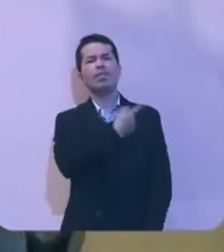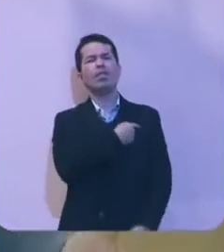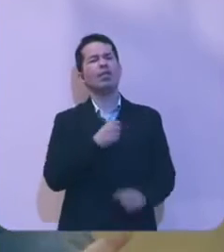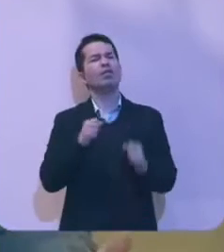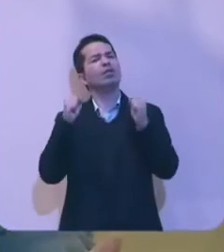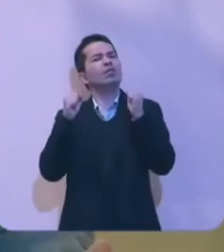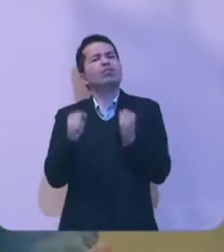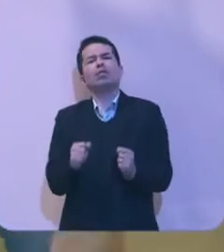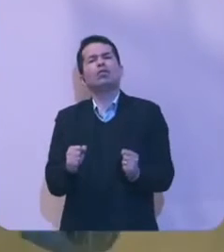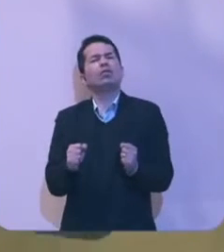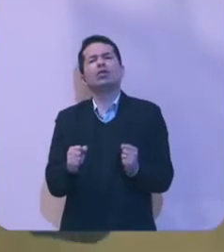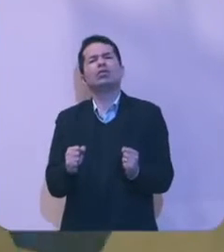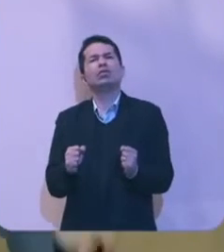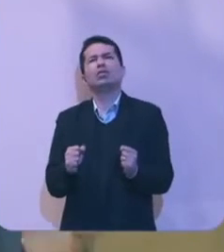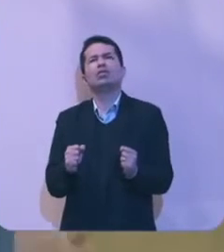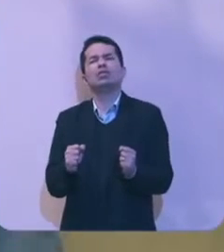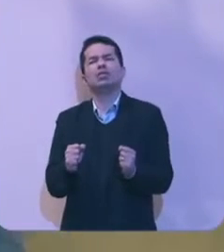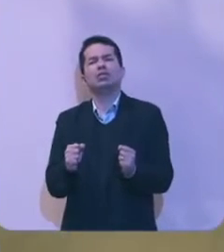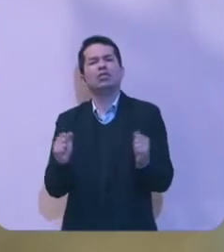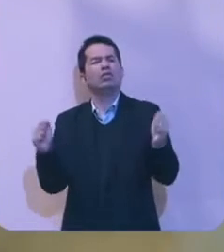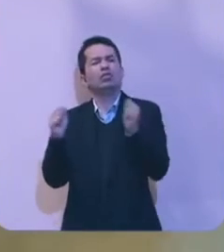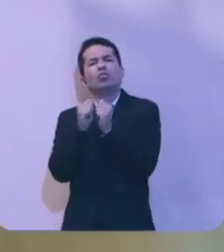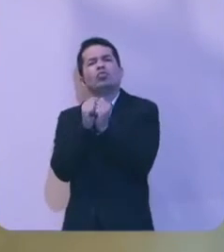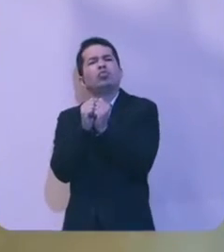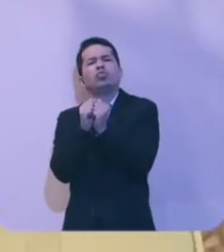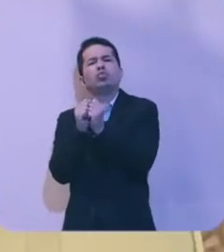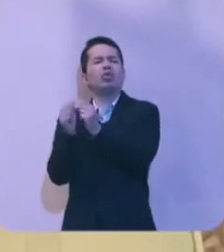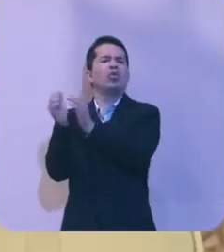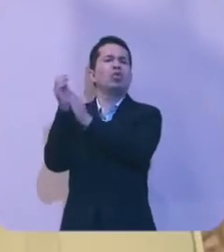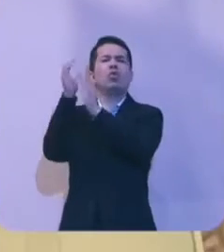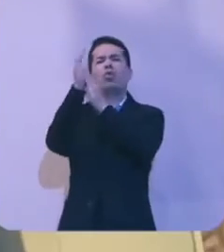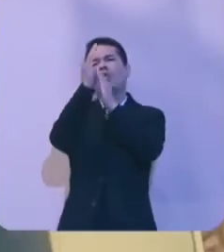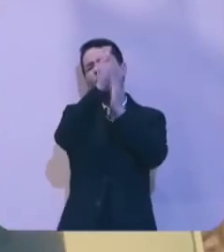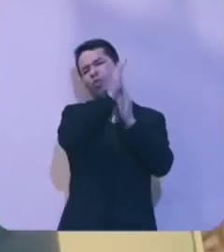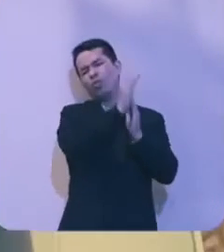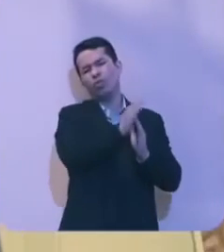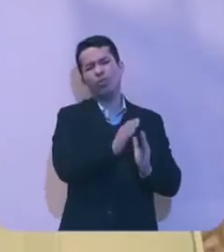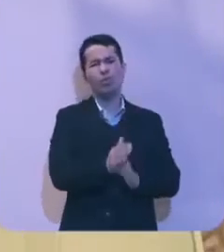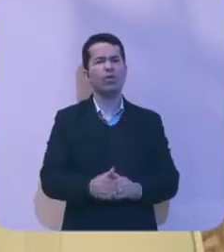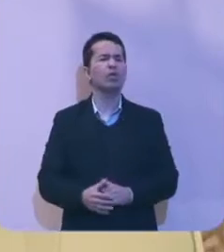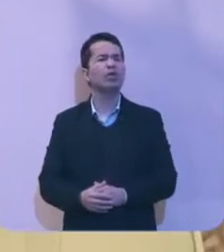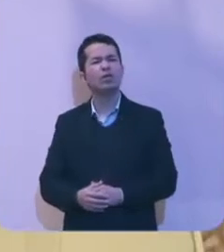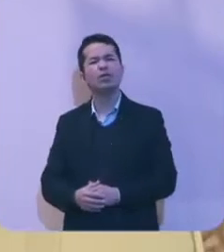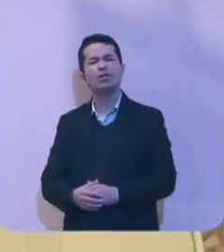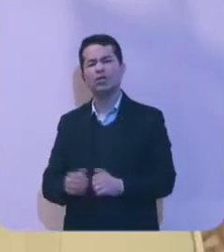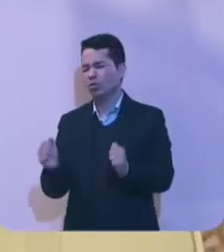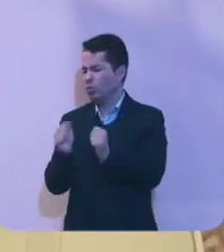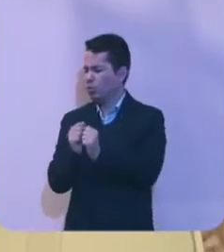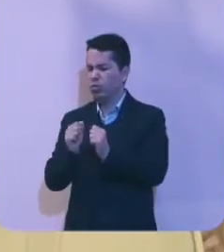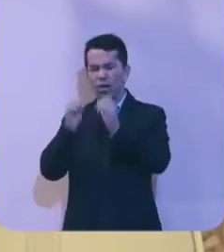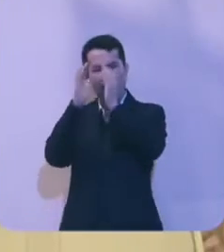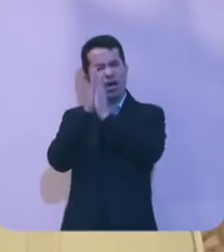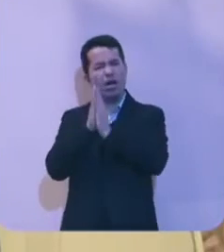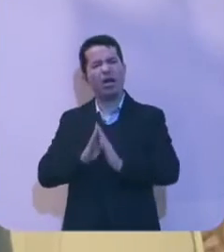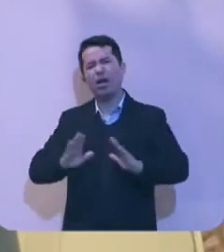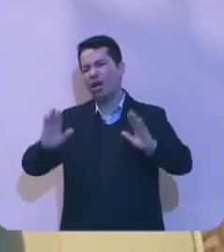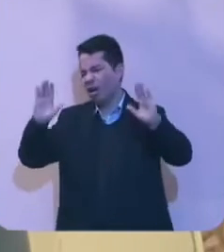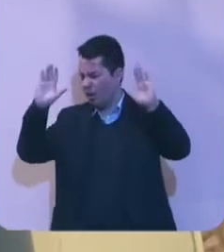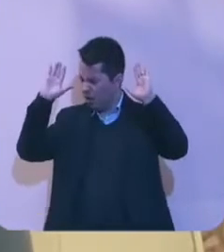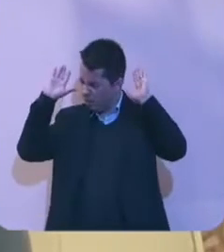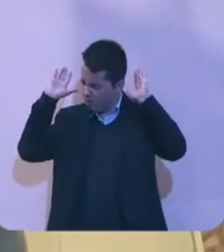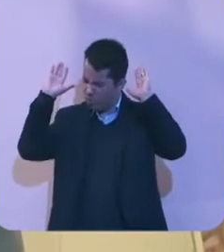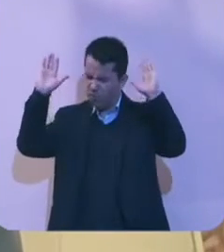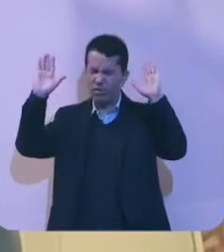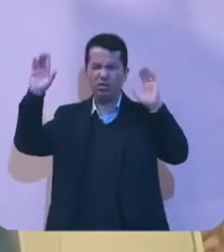nosso louvor, com a nossa adoração. Sabe, hoje o Senhor nos convida a dar um passo de fé em